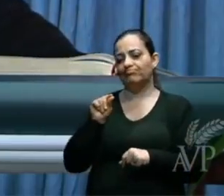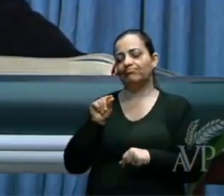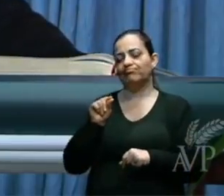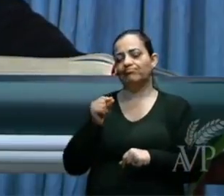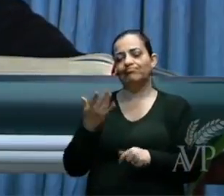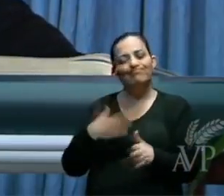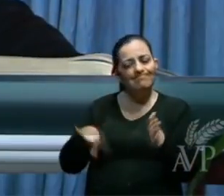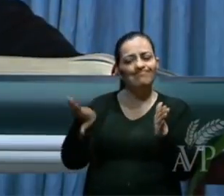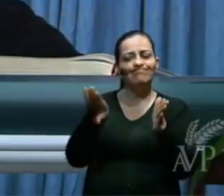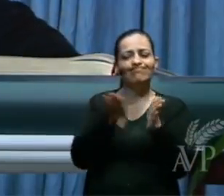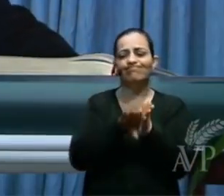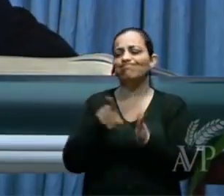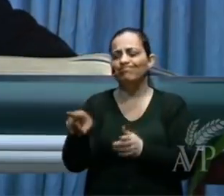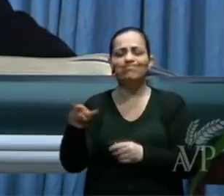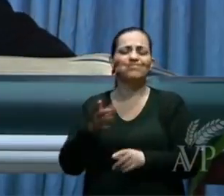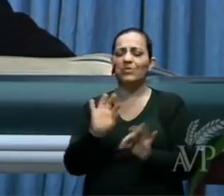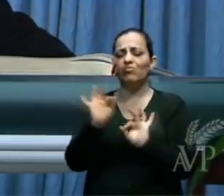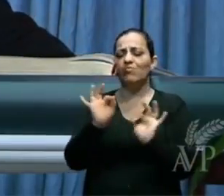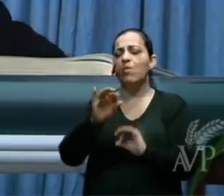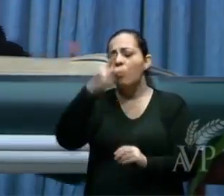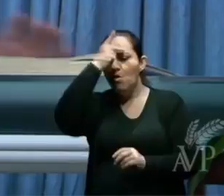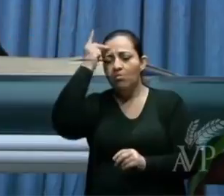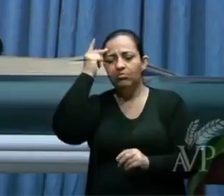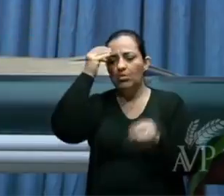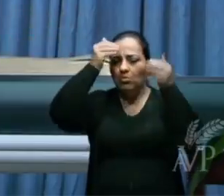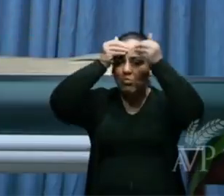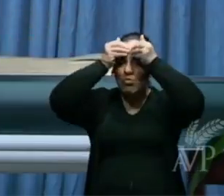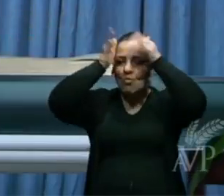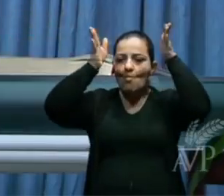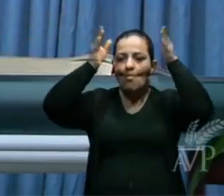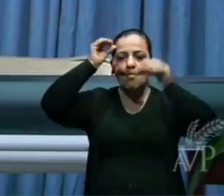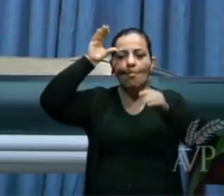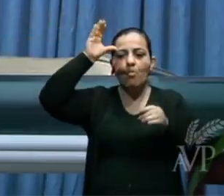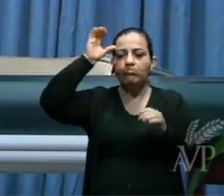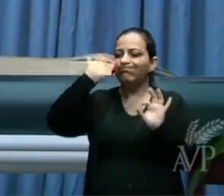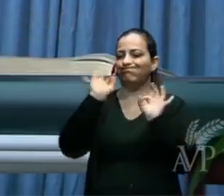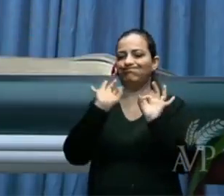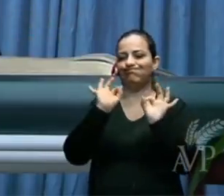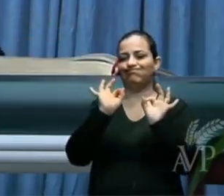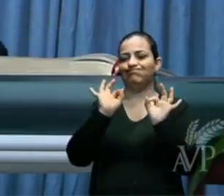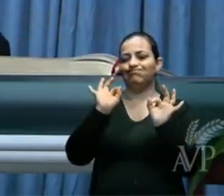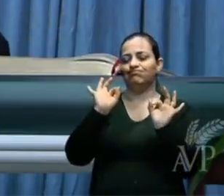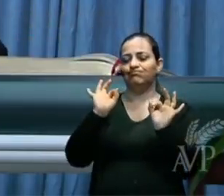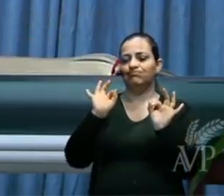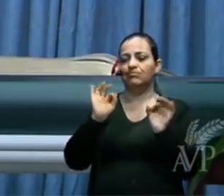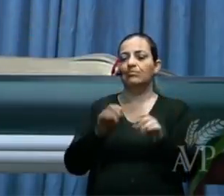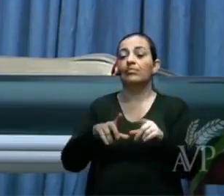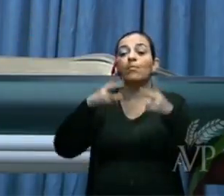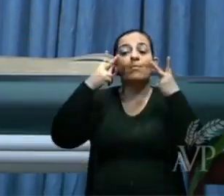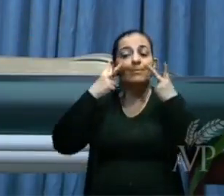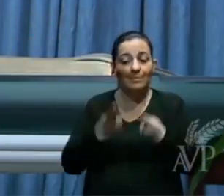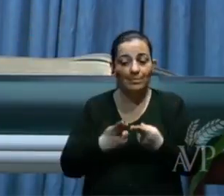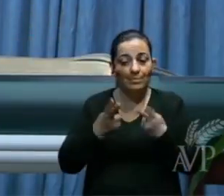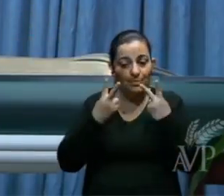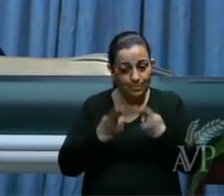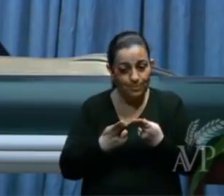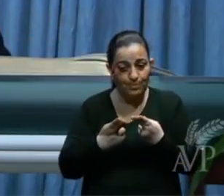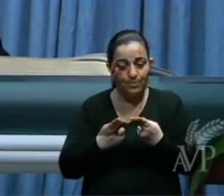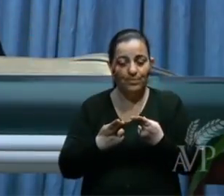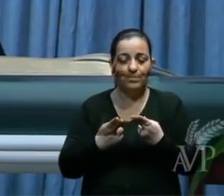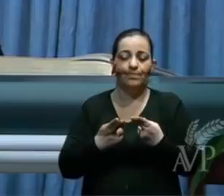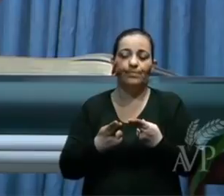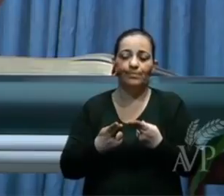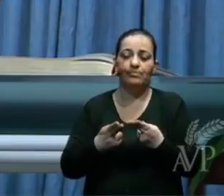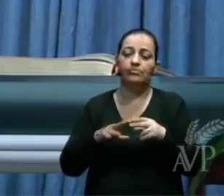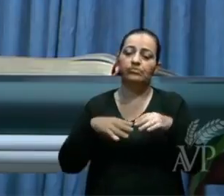chega o é a pessoa não chega ao nível é a mesma coisa então